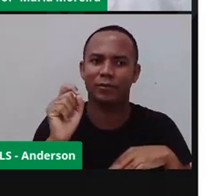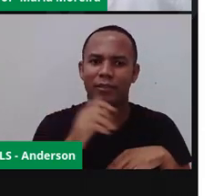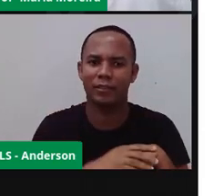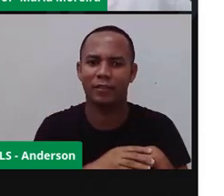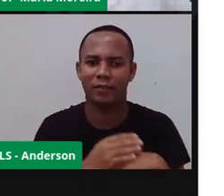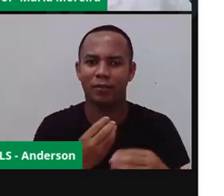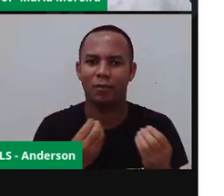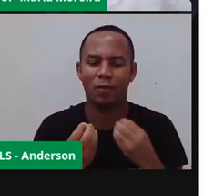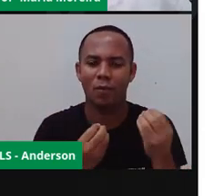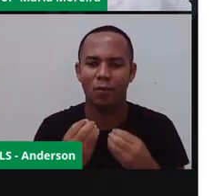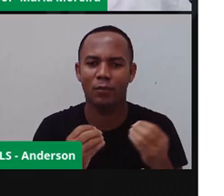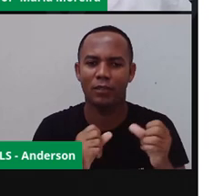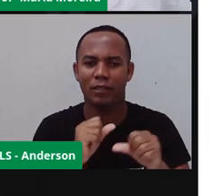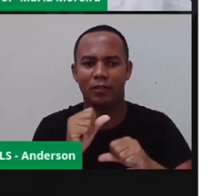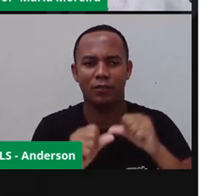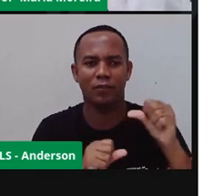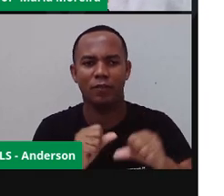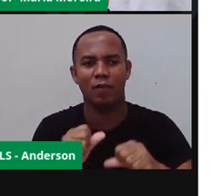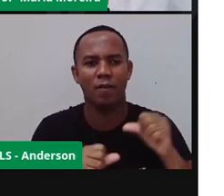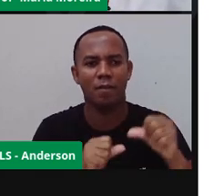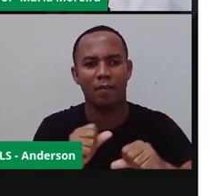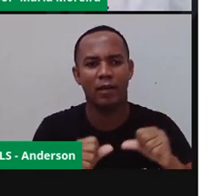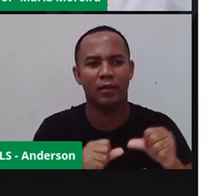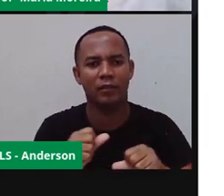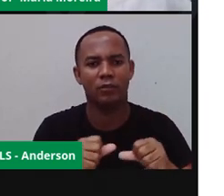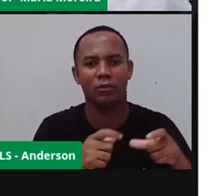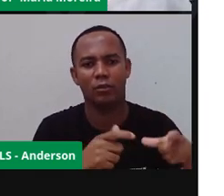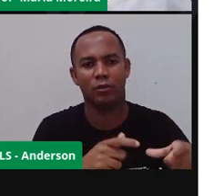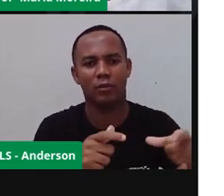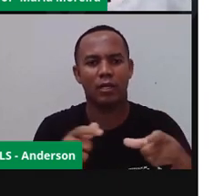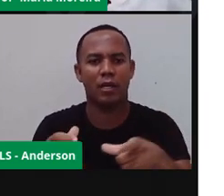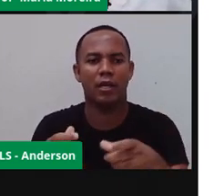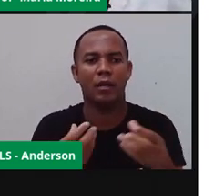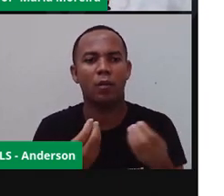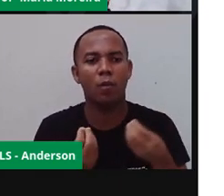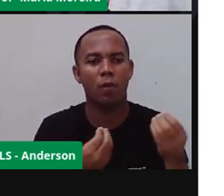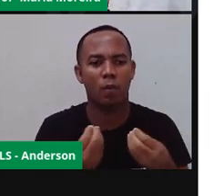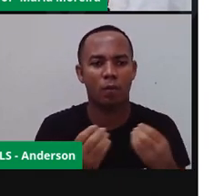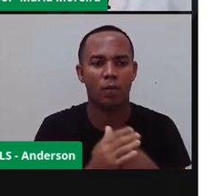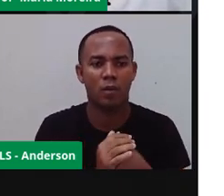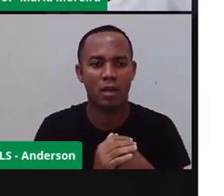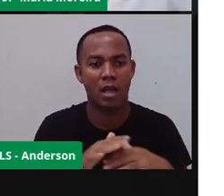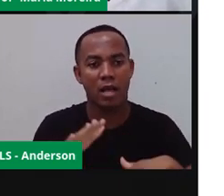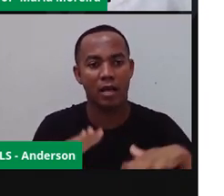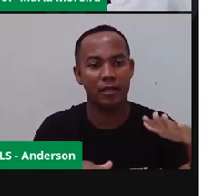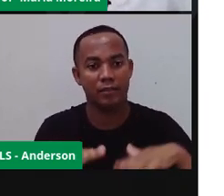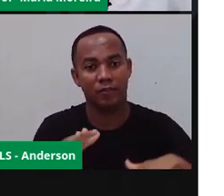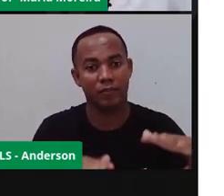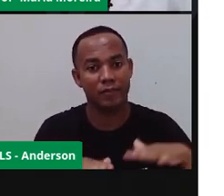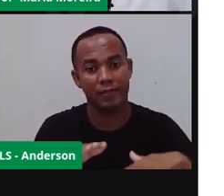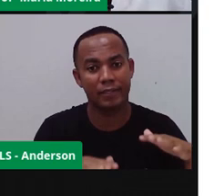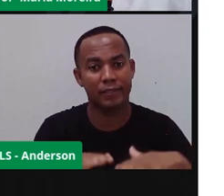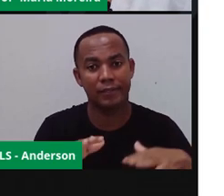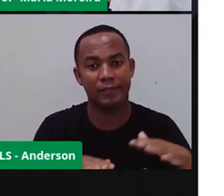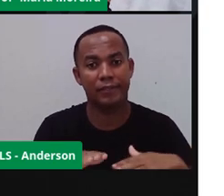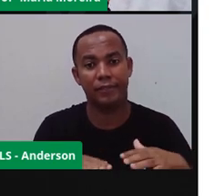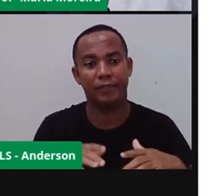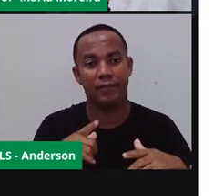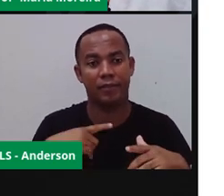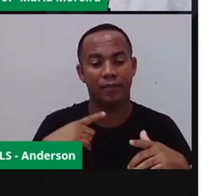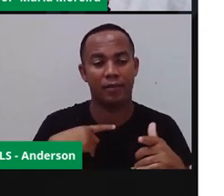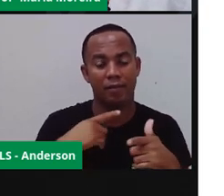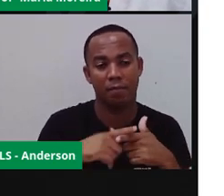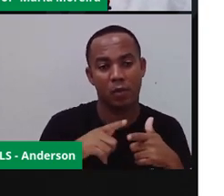agente transformador da realidade. Por quê? Porque através do bom humor, né? Ela expõe os